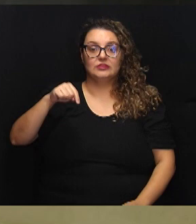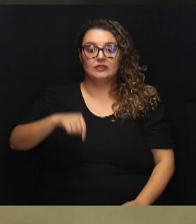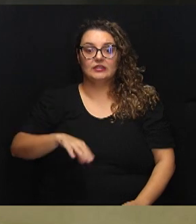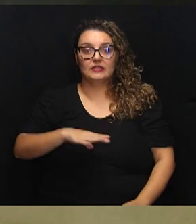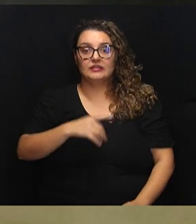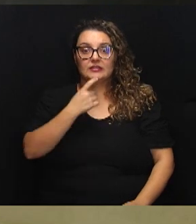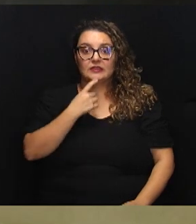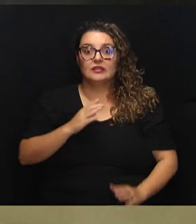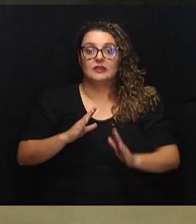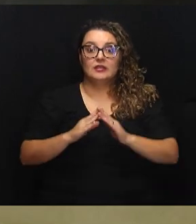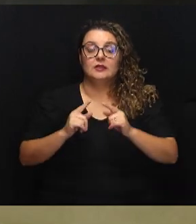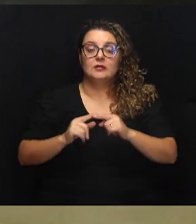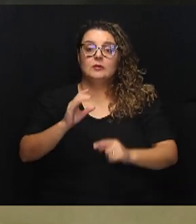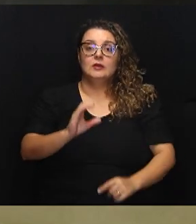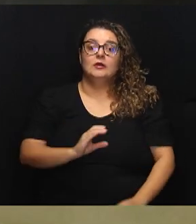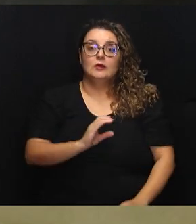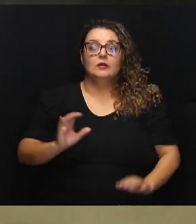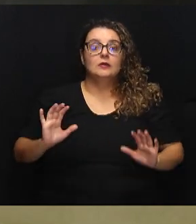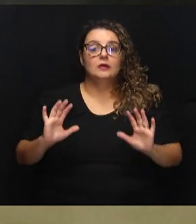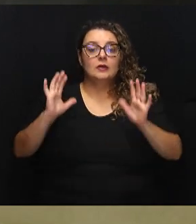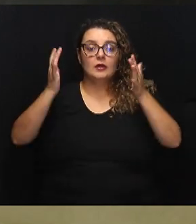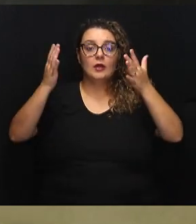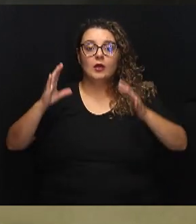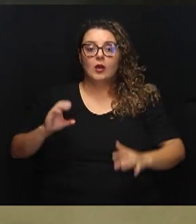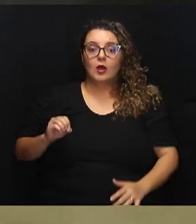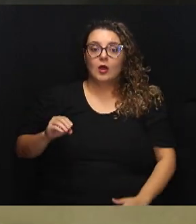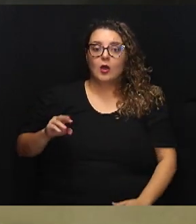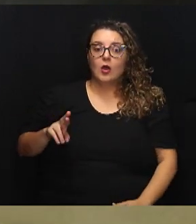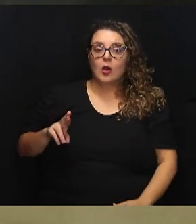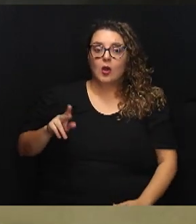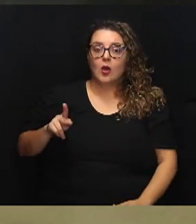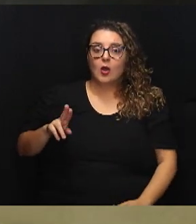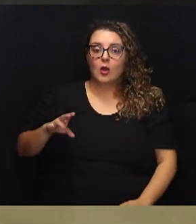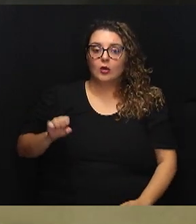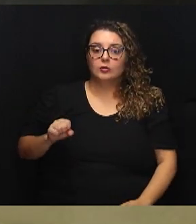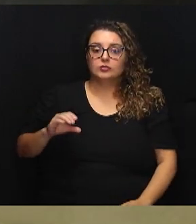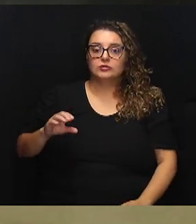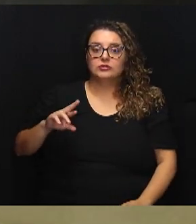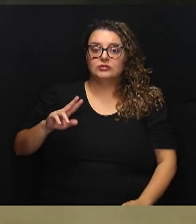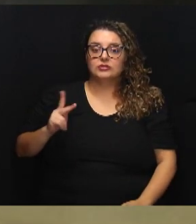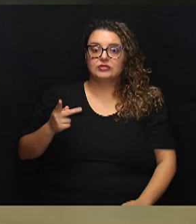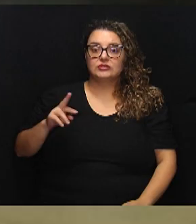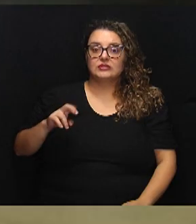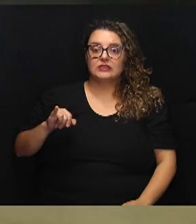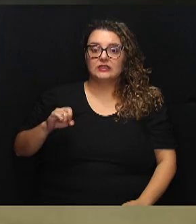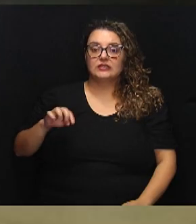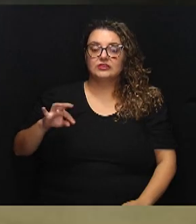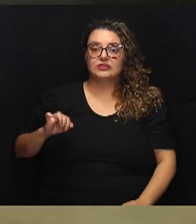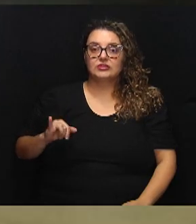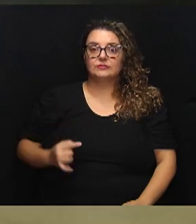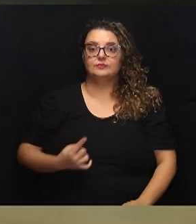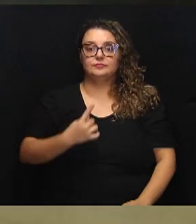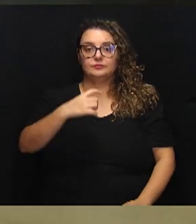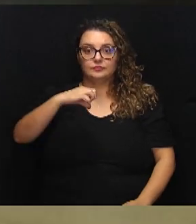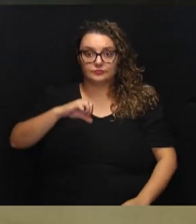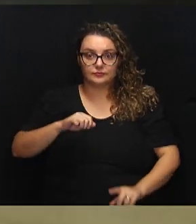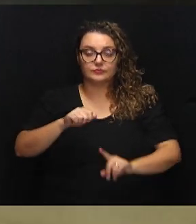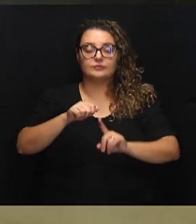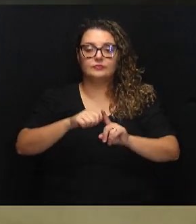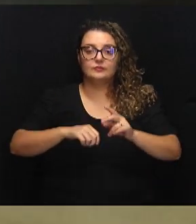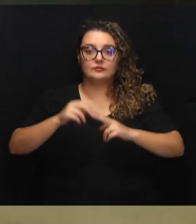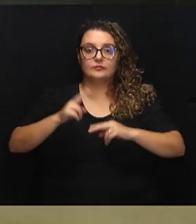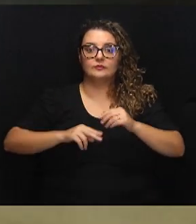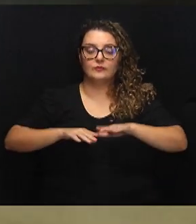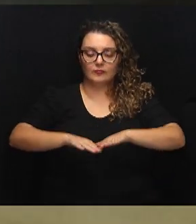Católica celebra a solenidade de Corpus Christi hoje, dia 19 de junho. A confecção de tapetes coloridos nas ruas